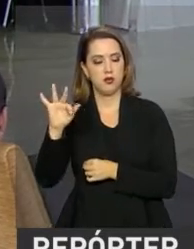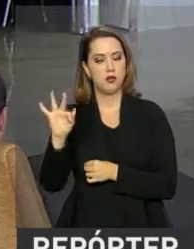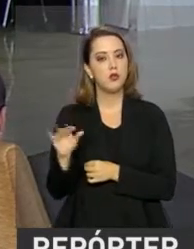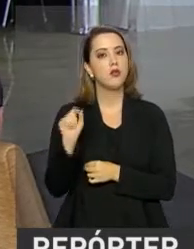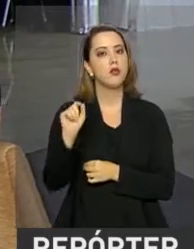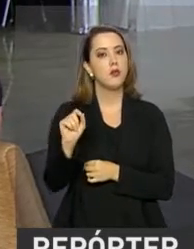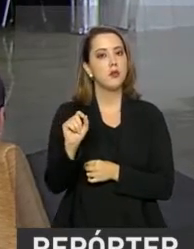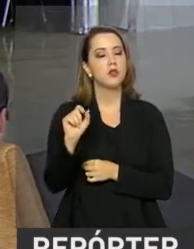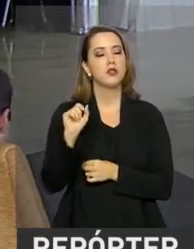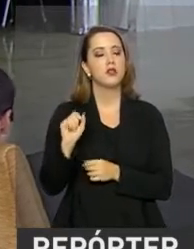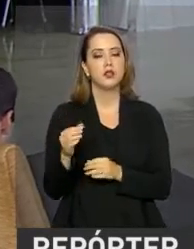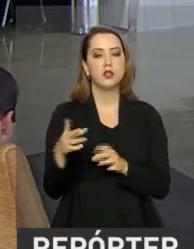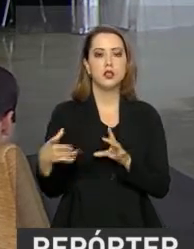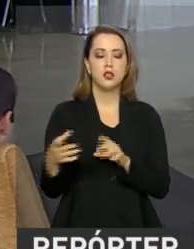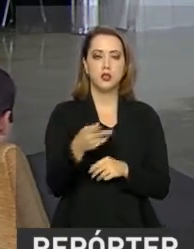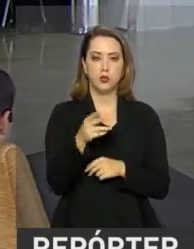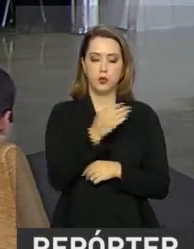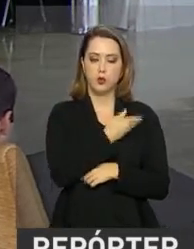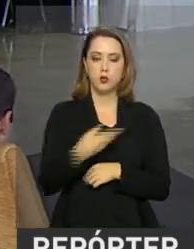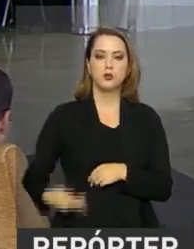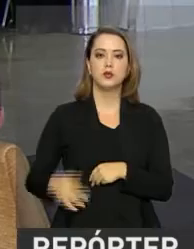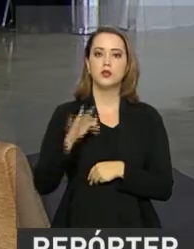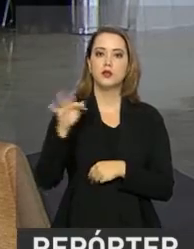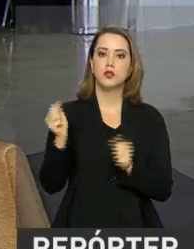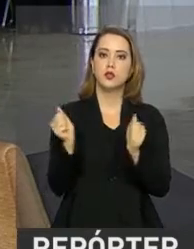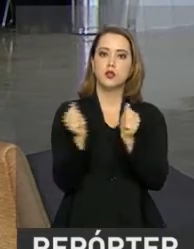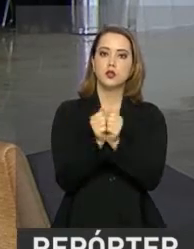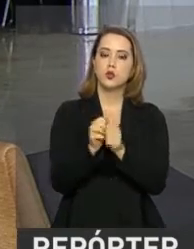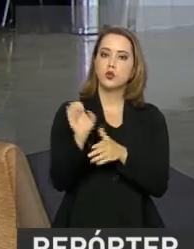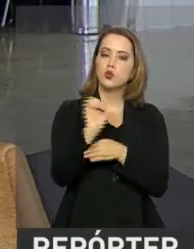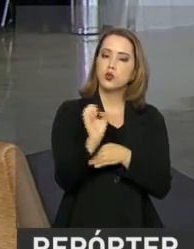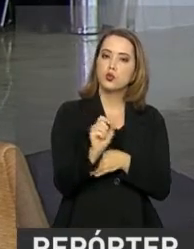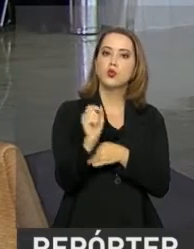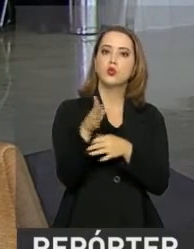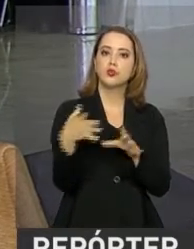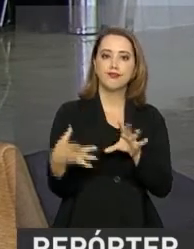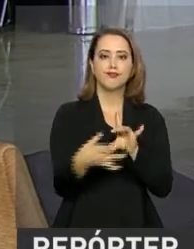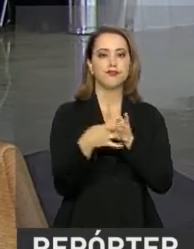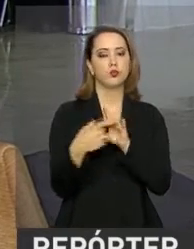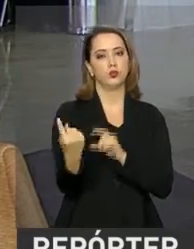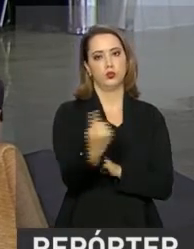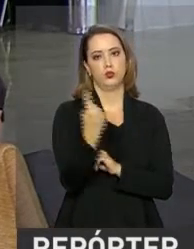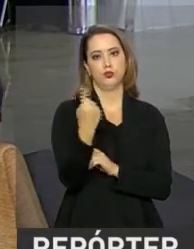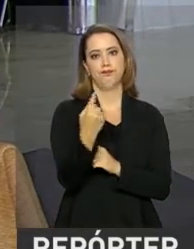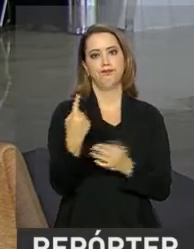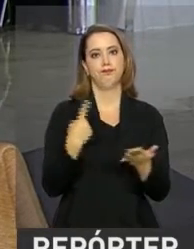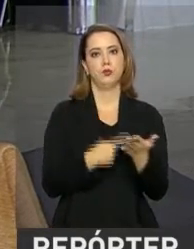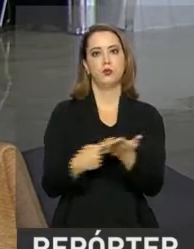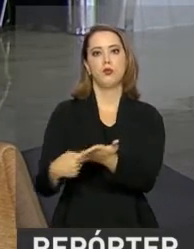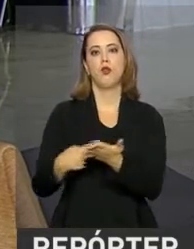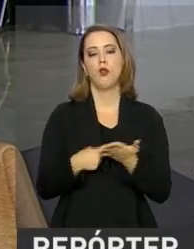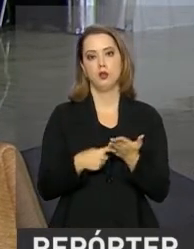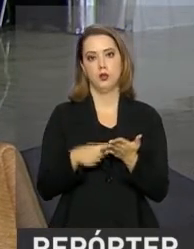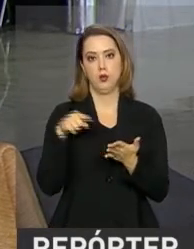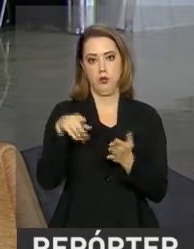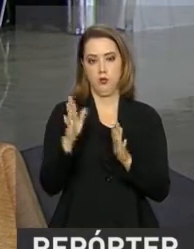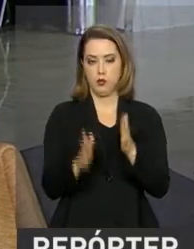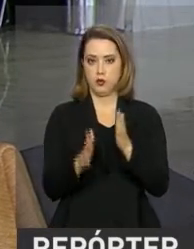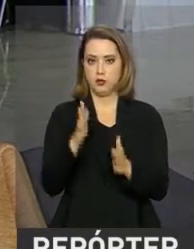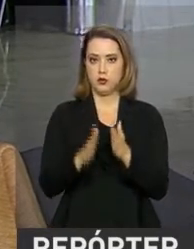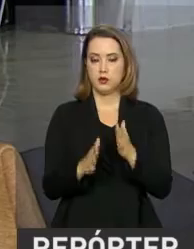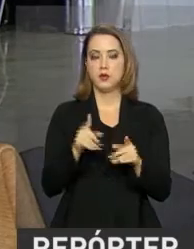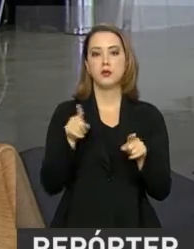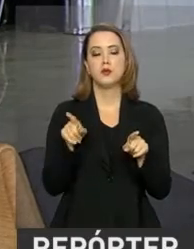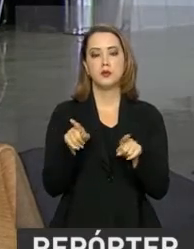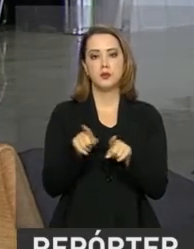um acordo a um consenso em relação à renegociação da dívida dos estados esse prazo foi estipulado pelo supremo